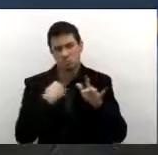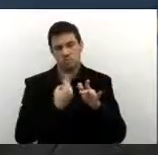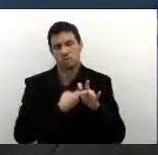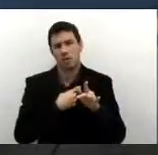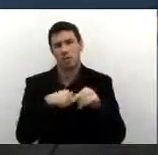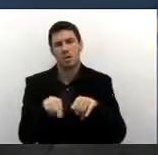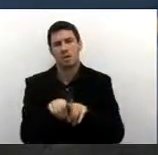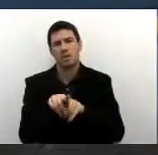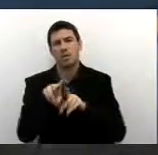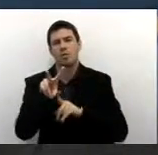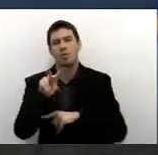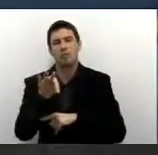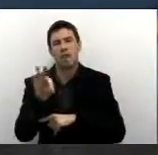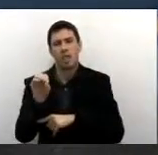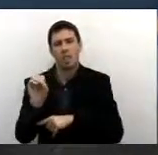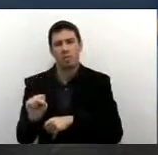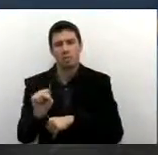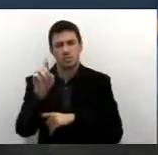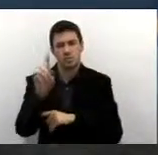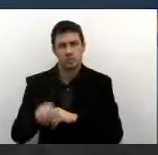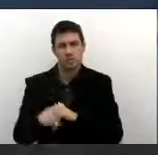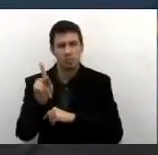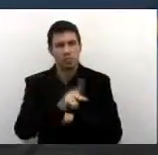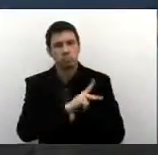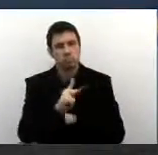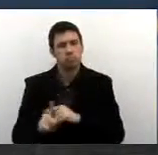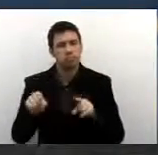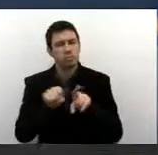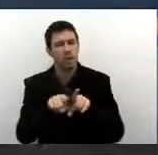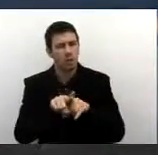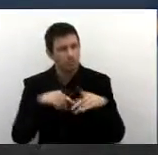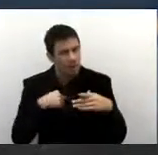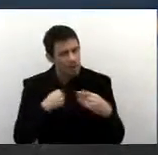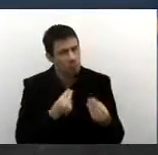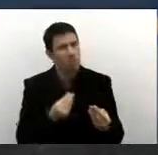vetos, os projetos que são vetados,